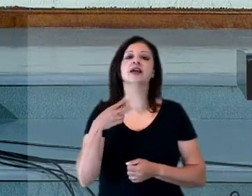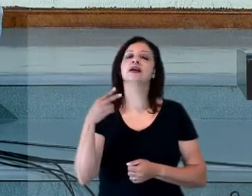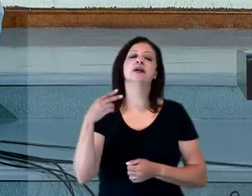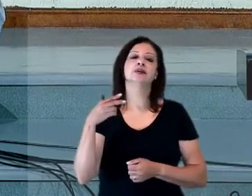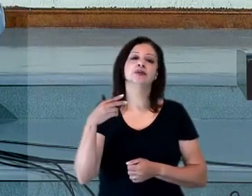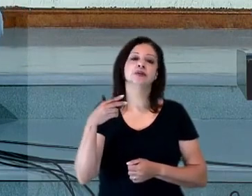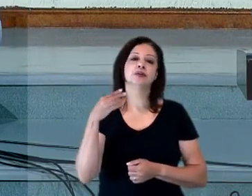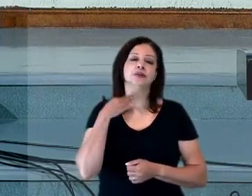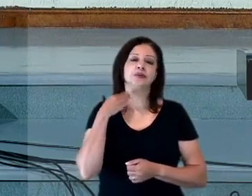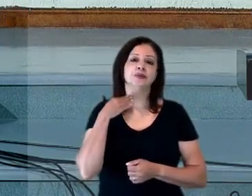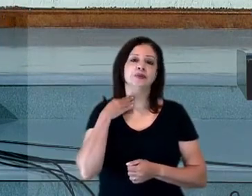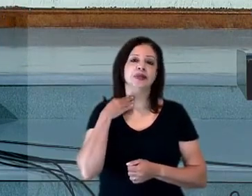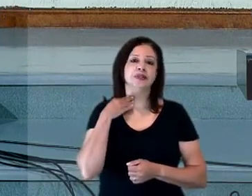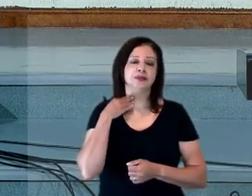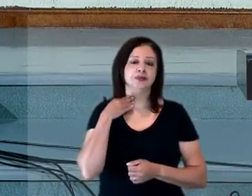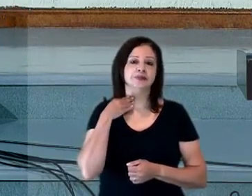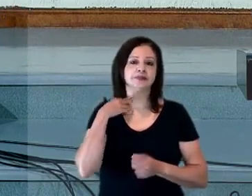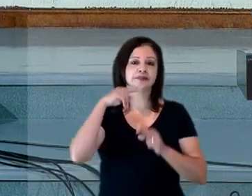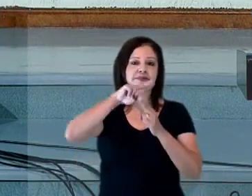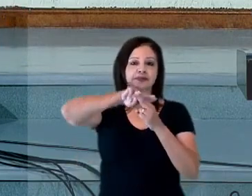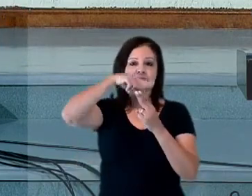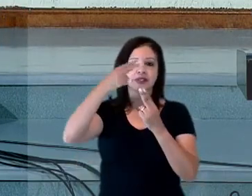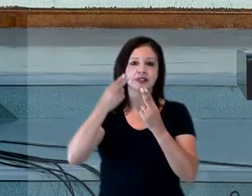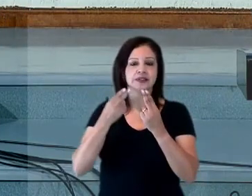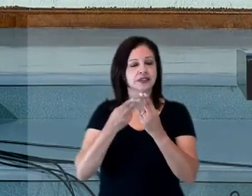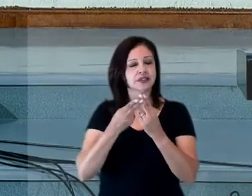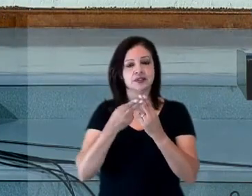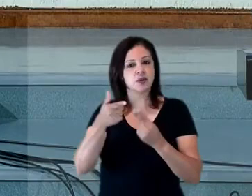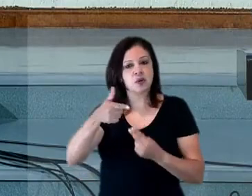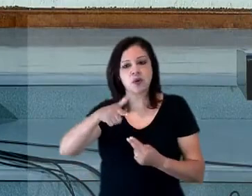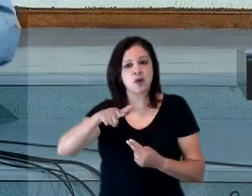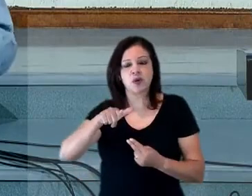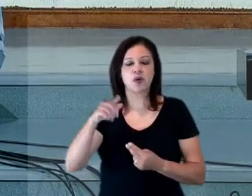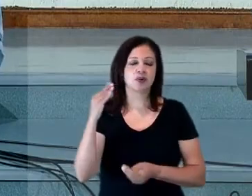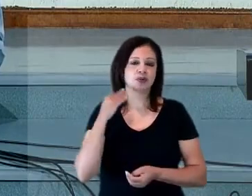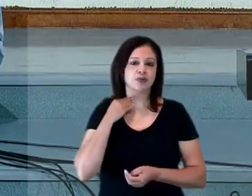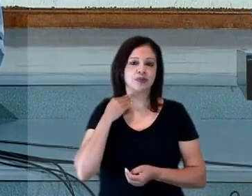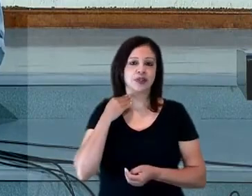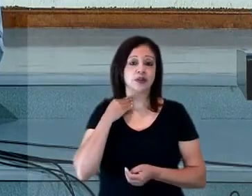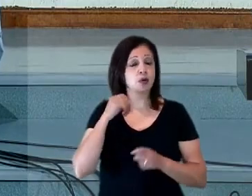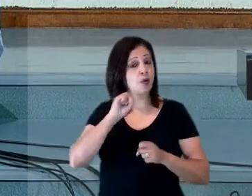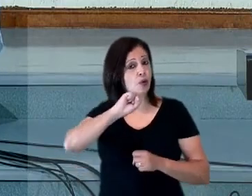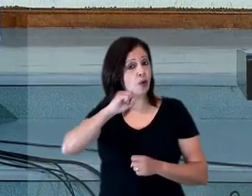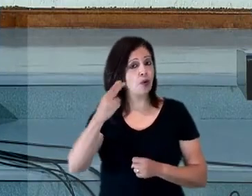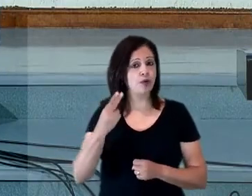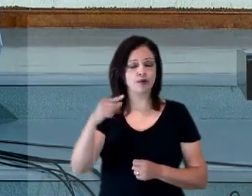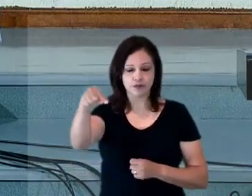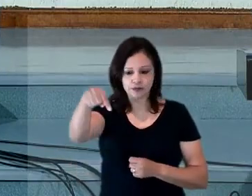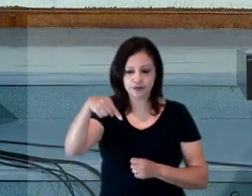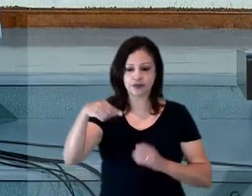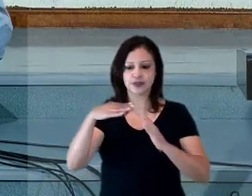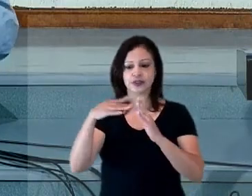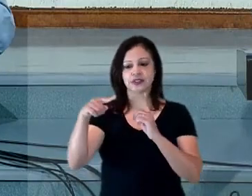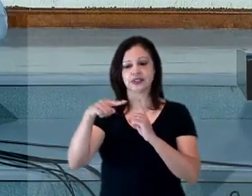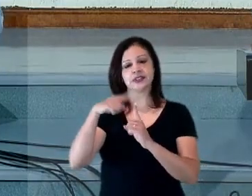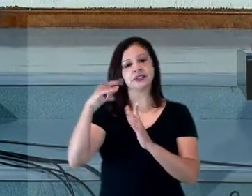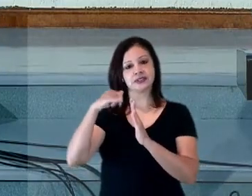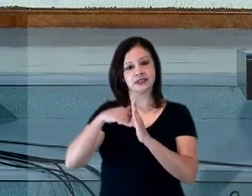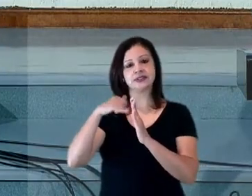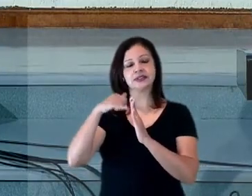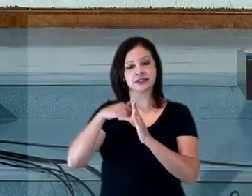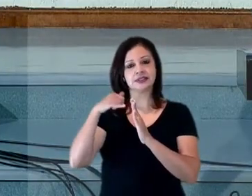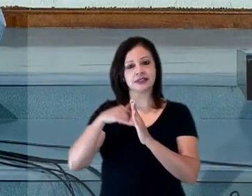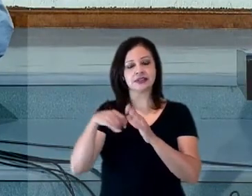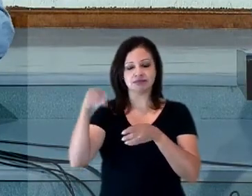Itaú, ou de qualquer outra forma, inclusive você vindo na igreja fazer essa entrega, que nós oramos para que o seu lar nunca falte